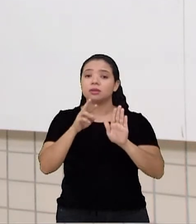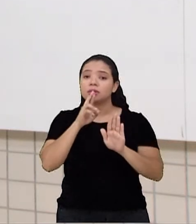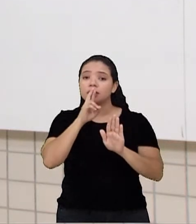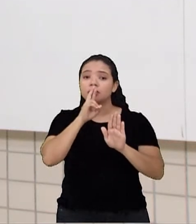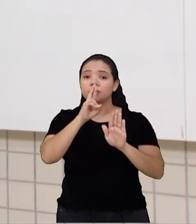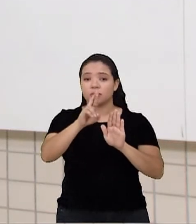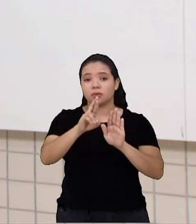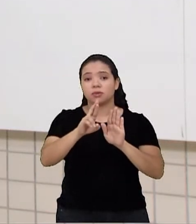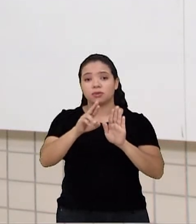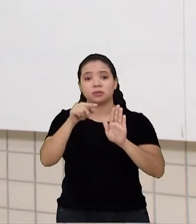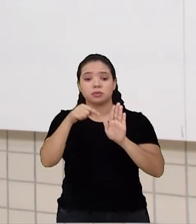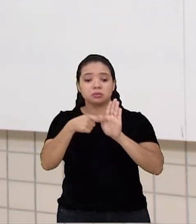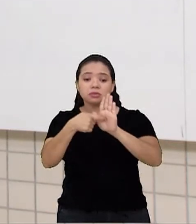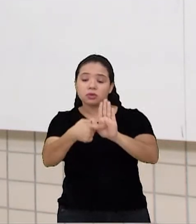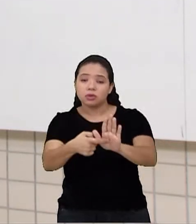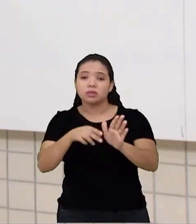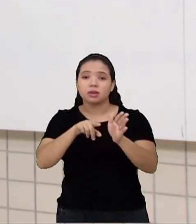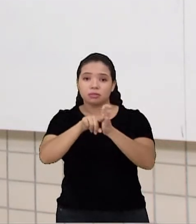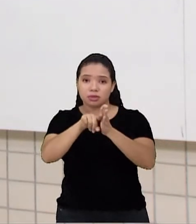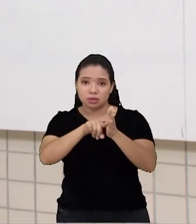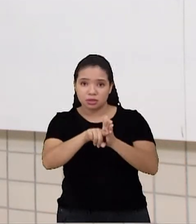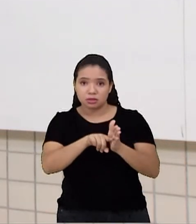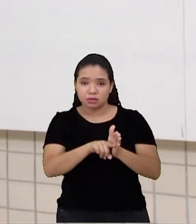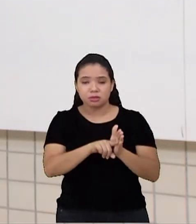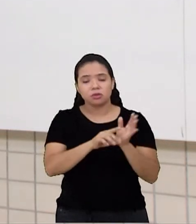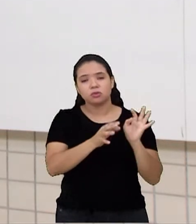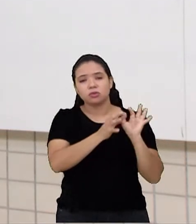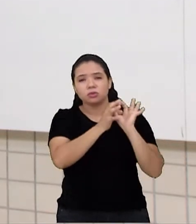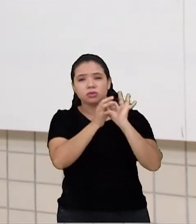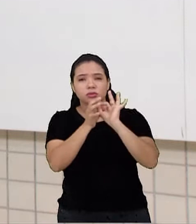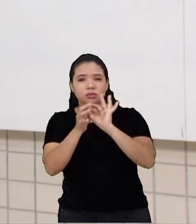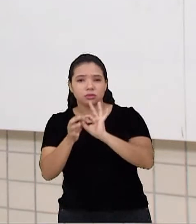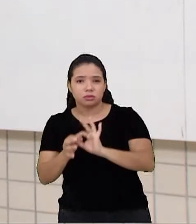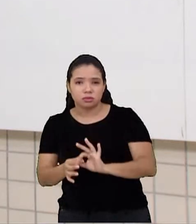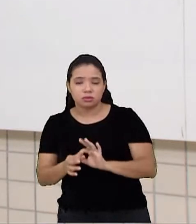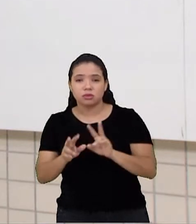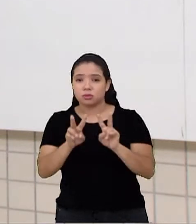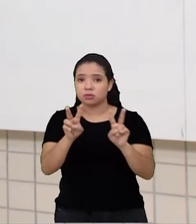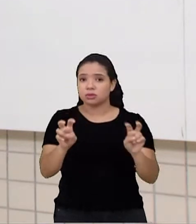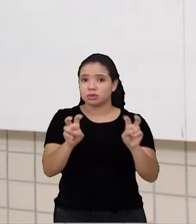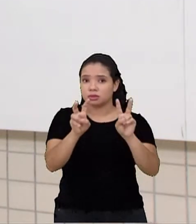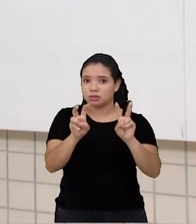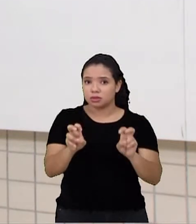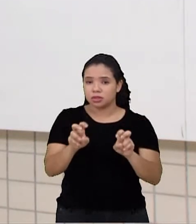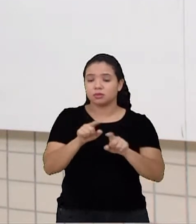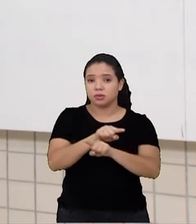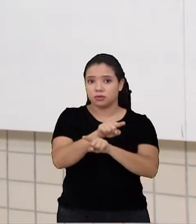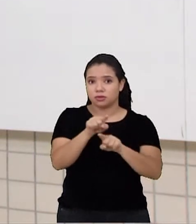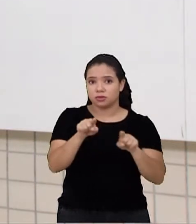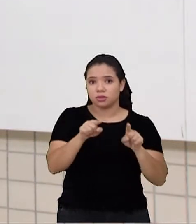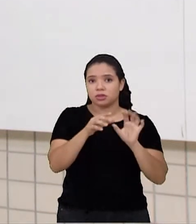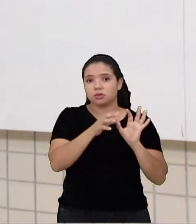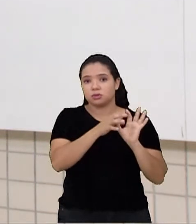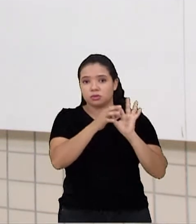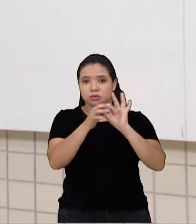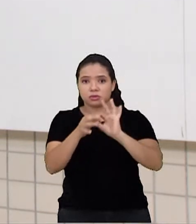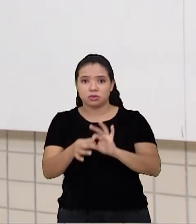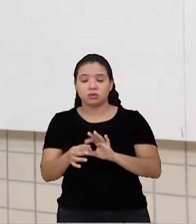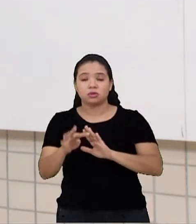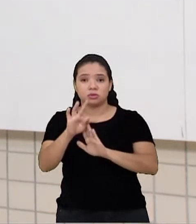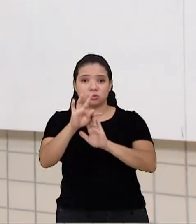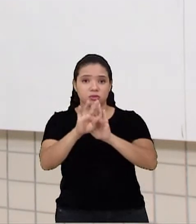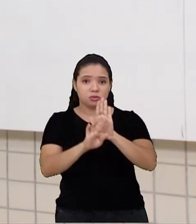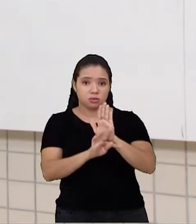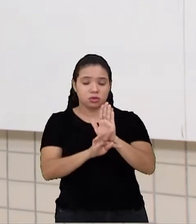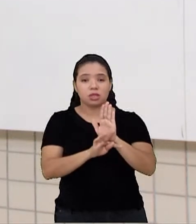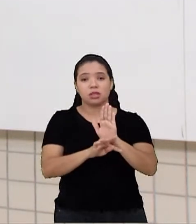sua pesquisa, que vai contextualizar o tema. Você vai contextualizar o tema moradores